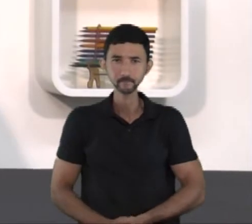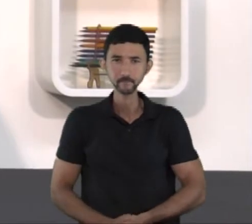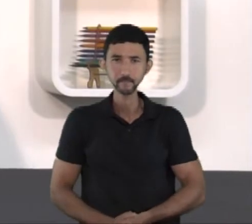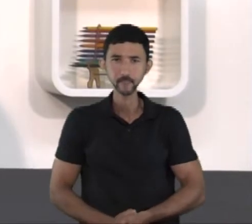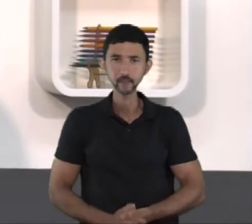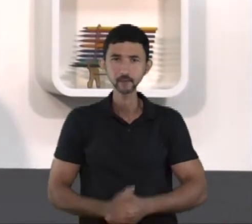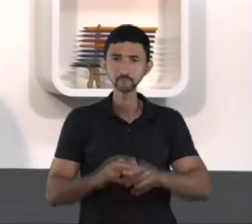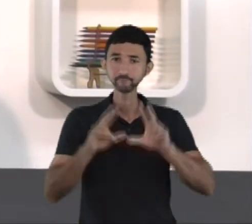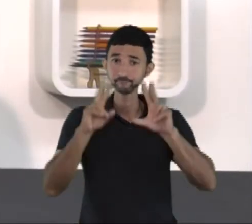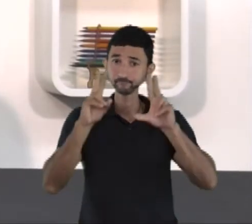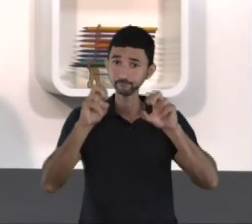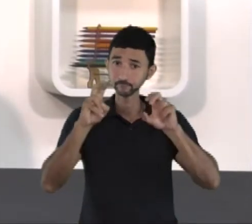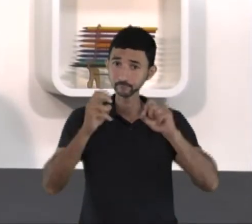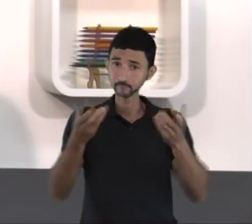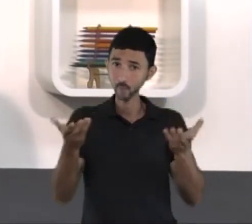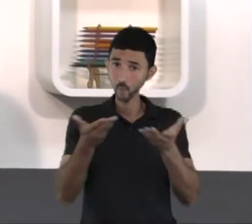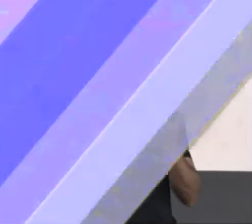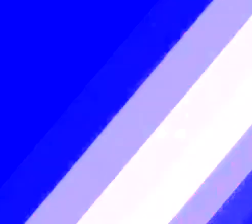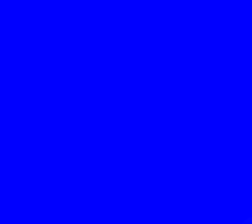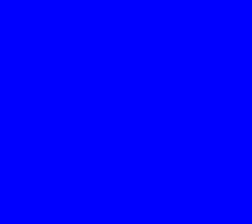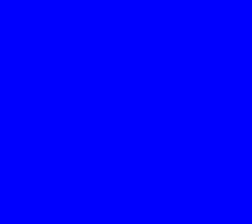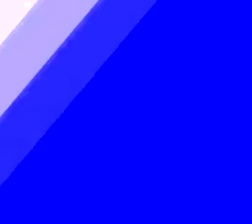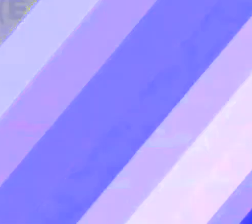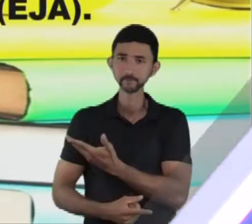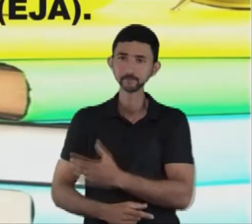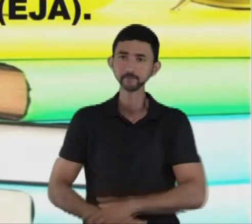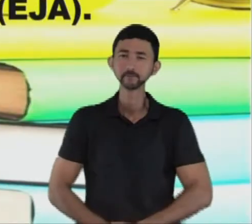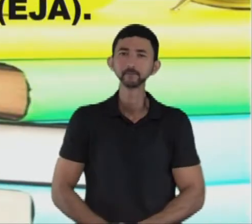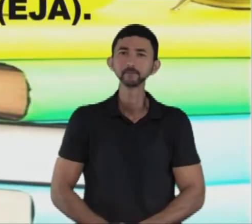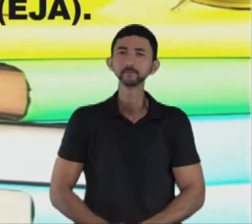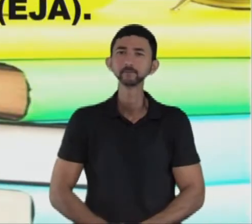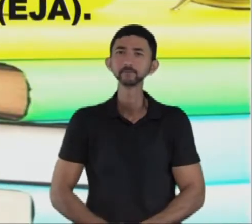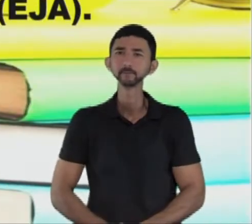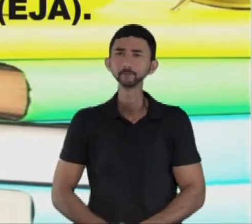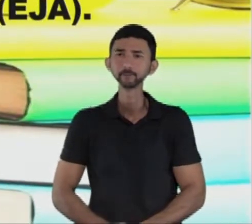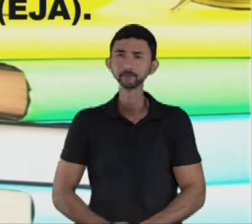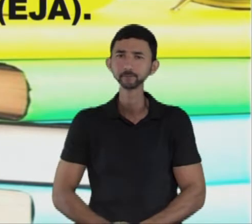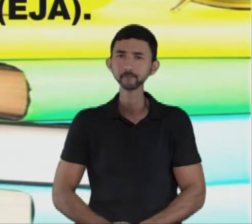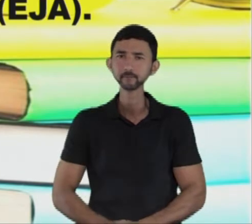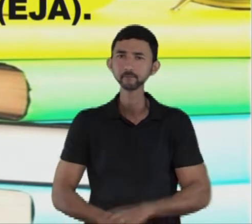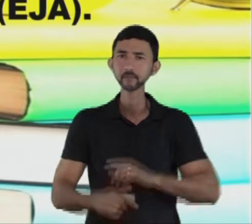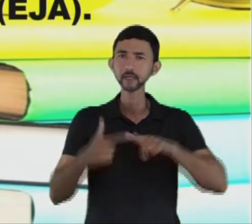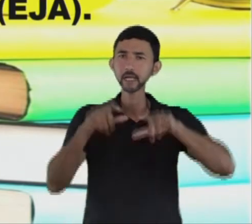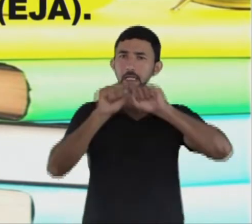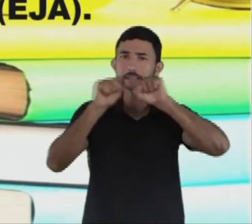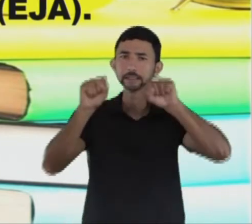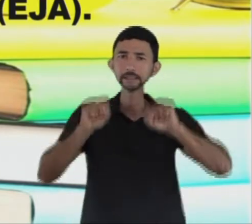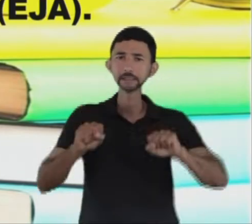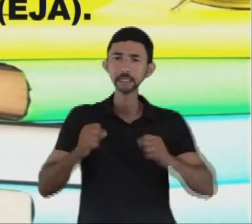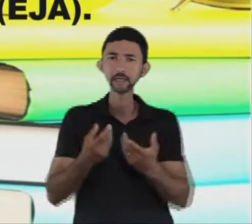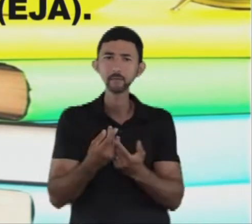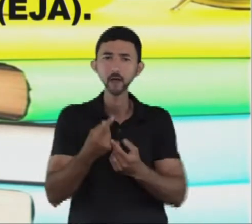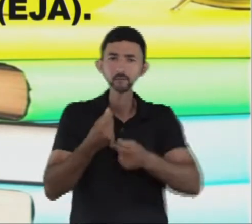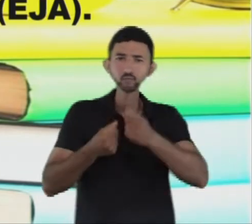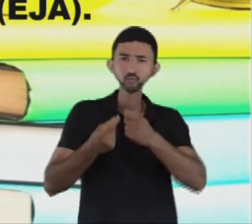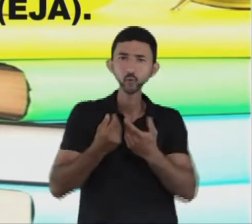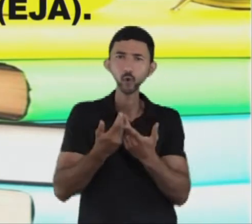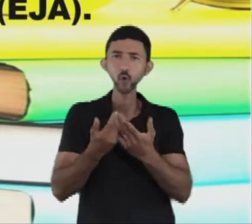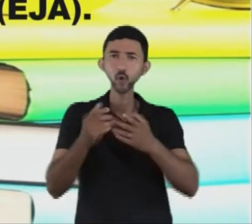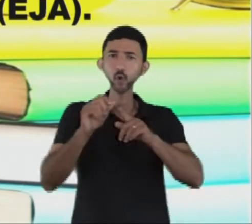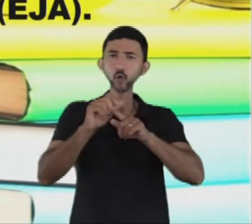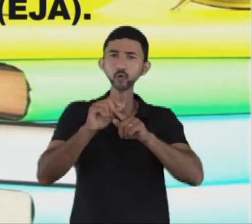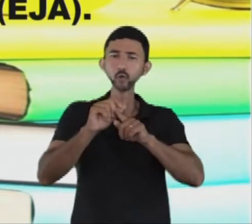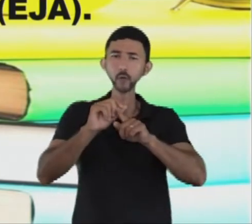do nosso tópico de hoje? Vamos lá. A gente vai trabalhar hoje os sistemas socioeconômicos